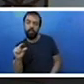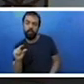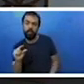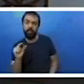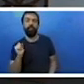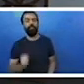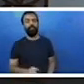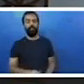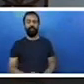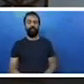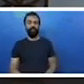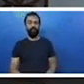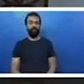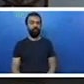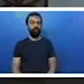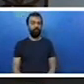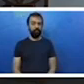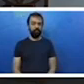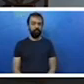rápida.